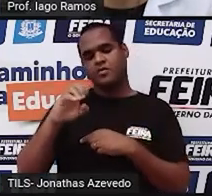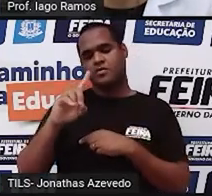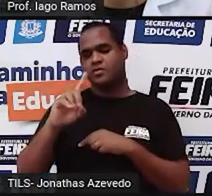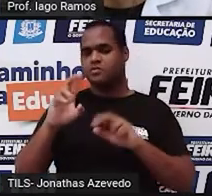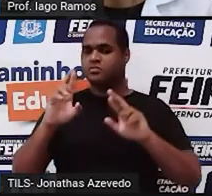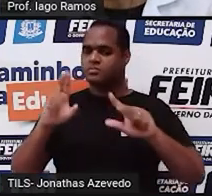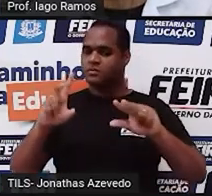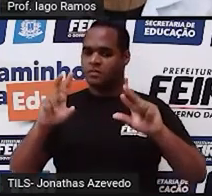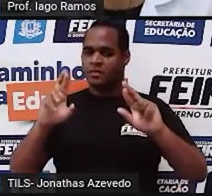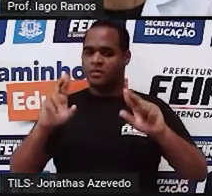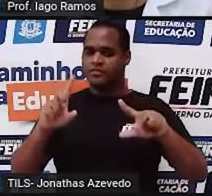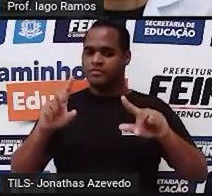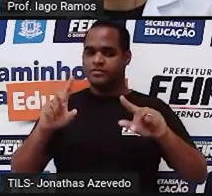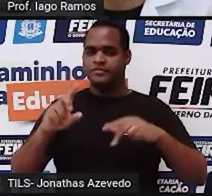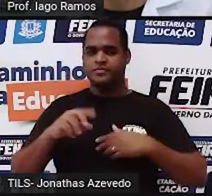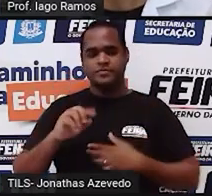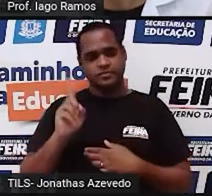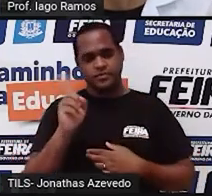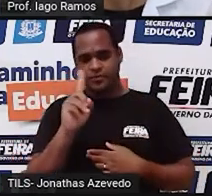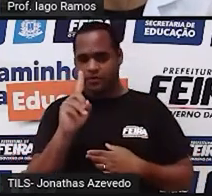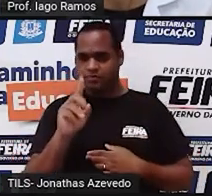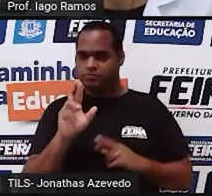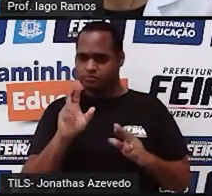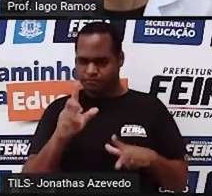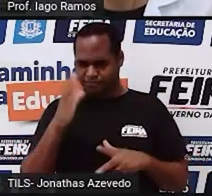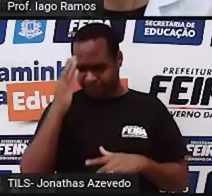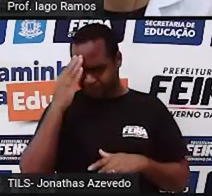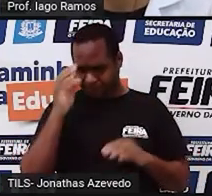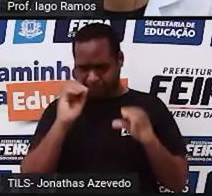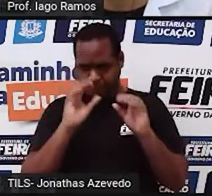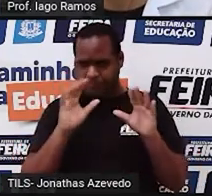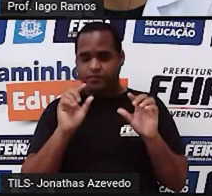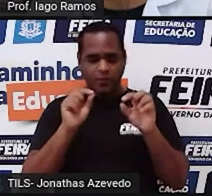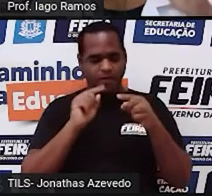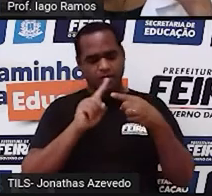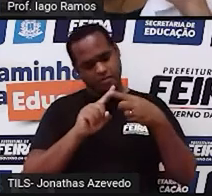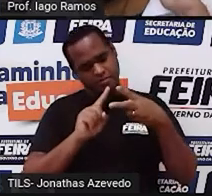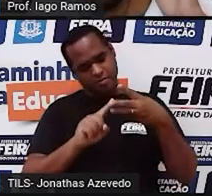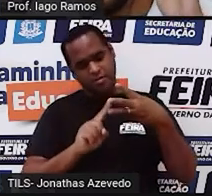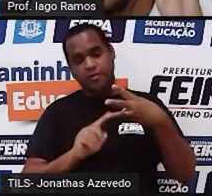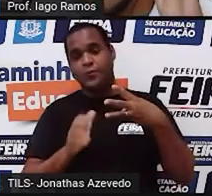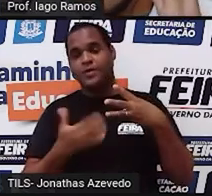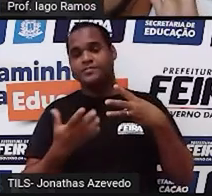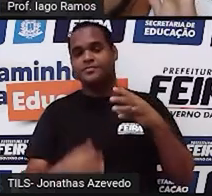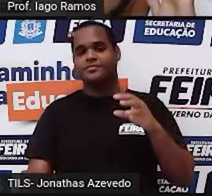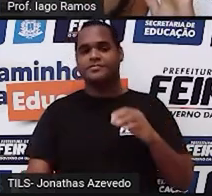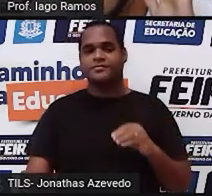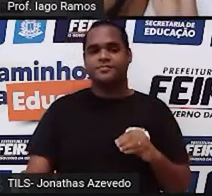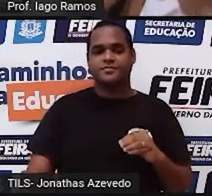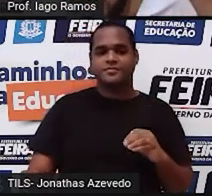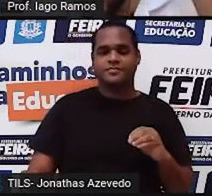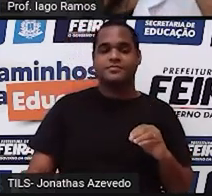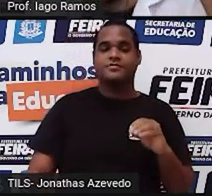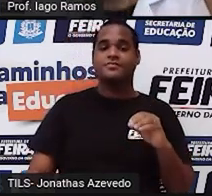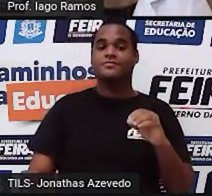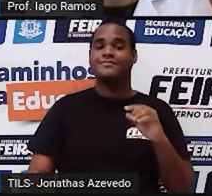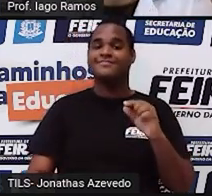uma dízima não periódica E aí letra A B ou C